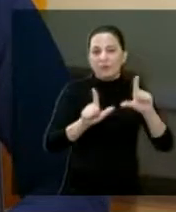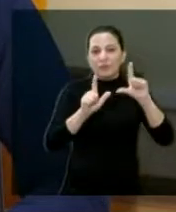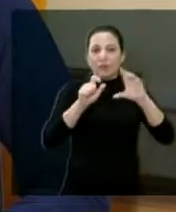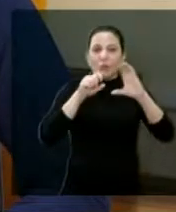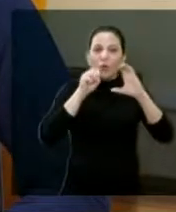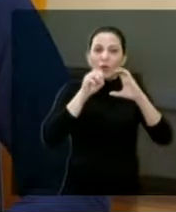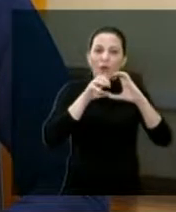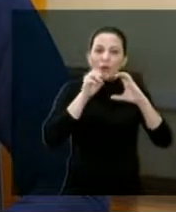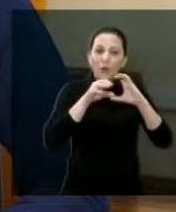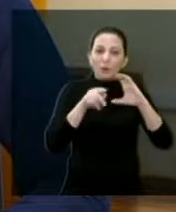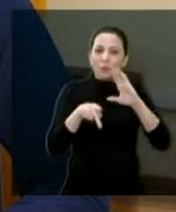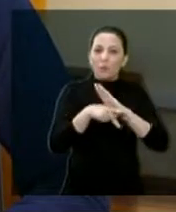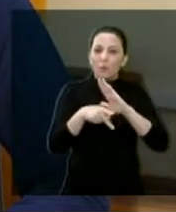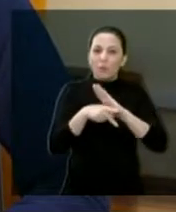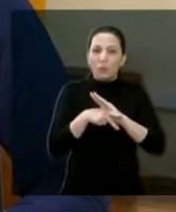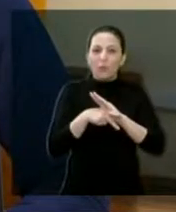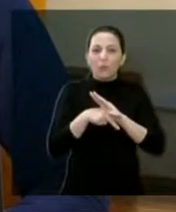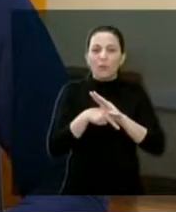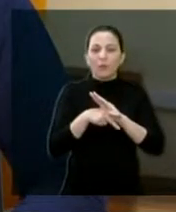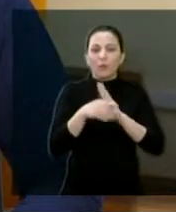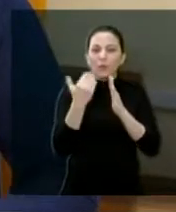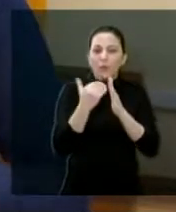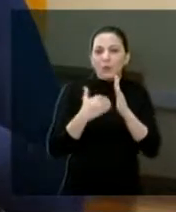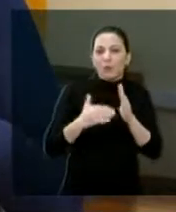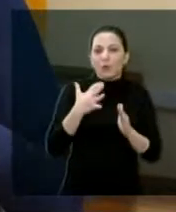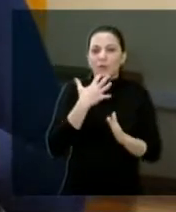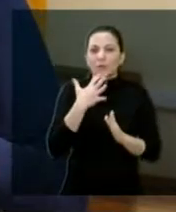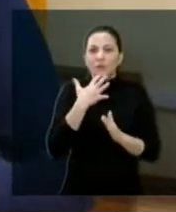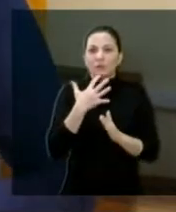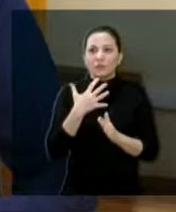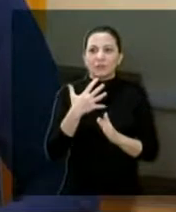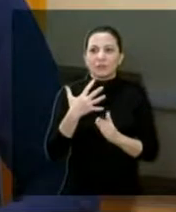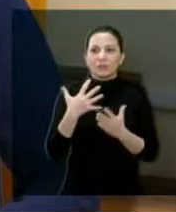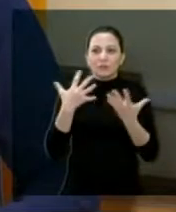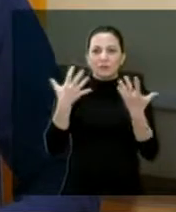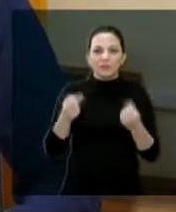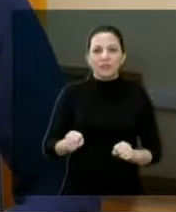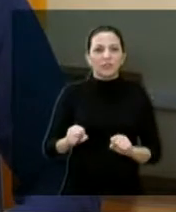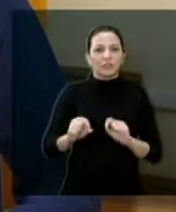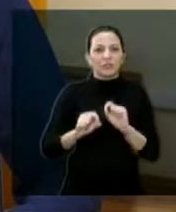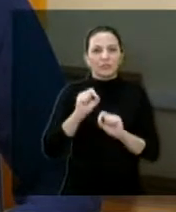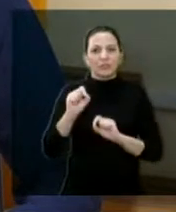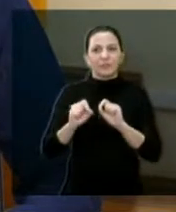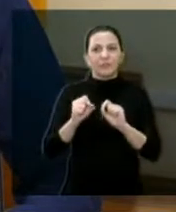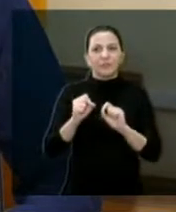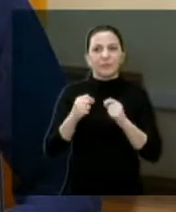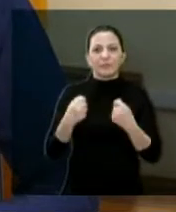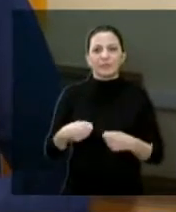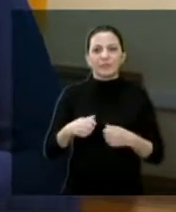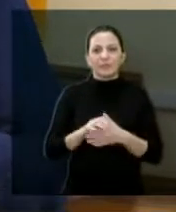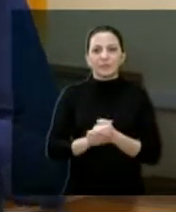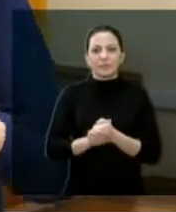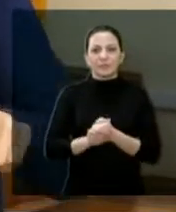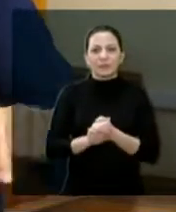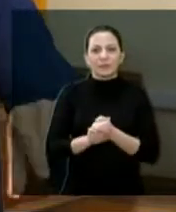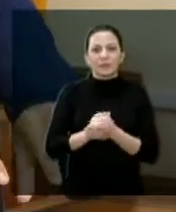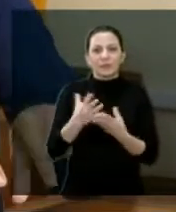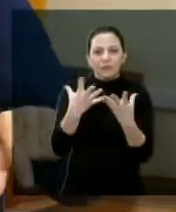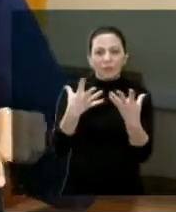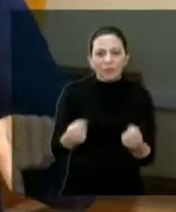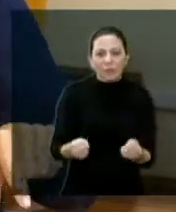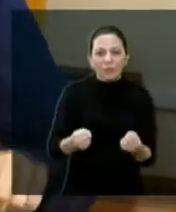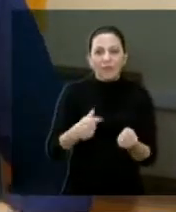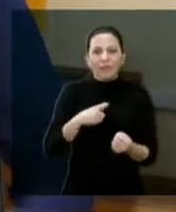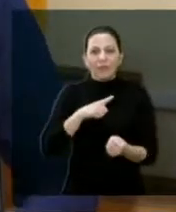ele chorou, foi um programa que ficou muito conhecido, falando da seca do Nordeste e as criancinhas brincando com aqueles ossinhos dos